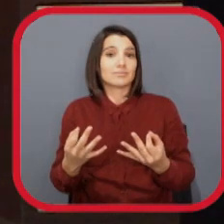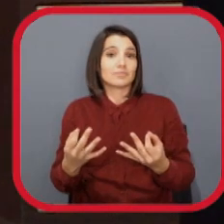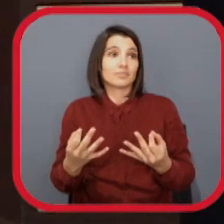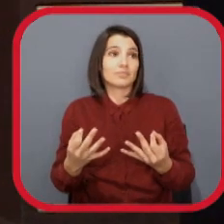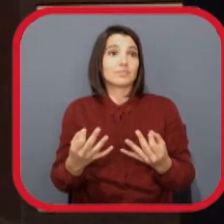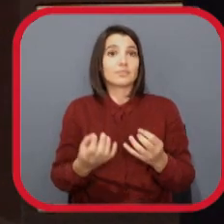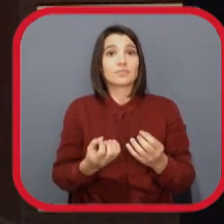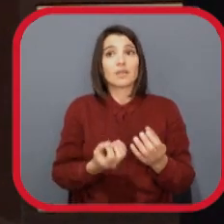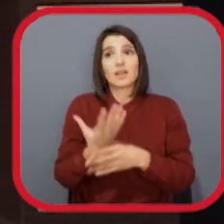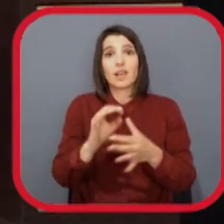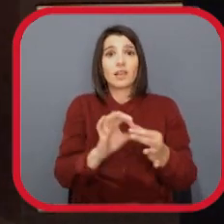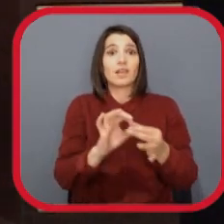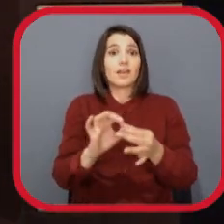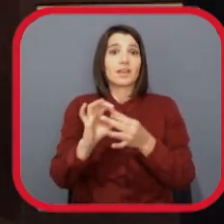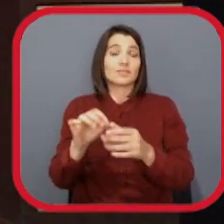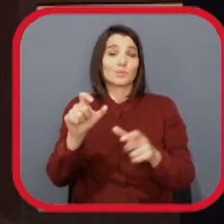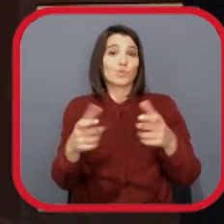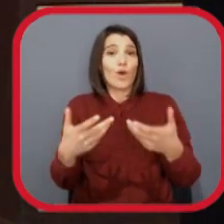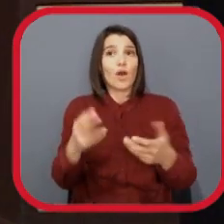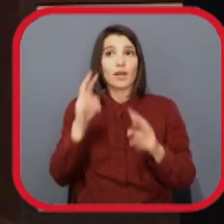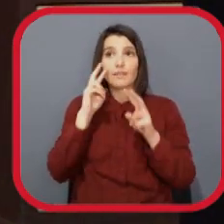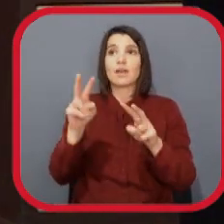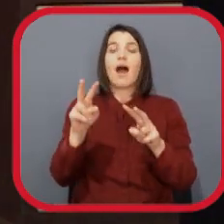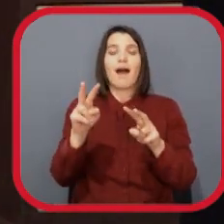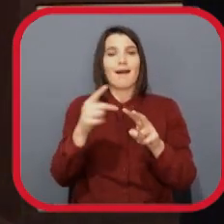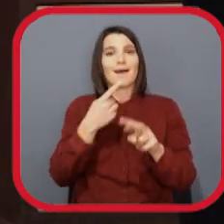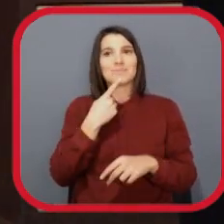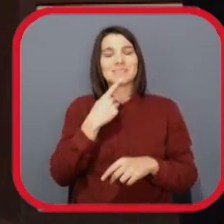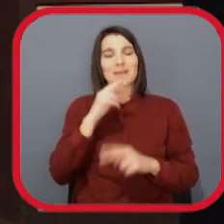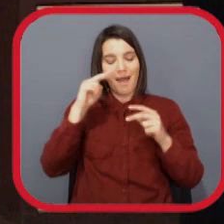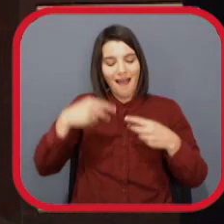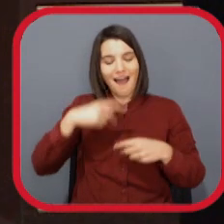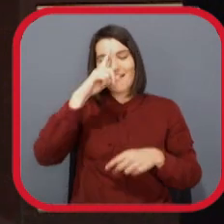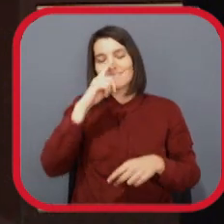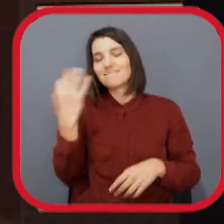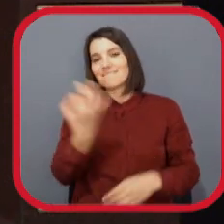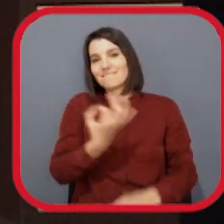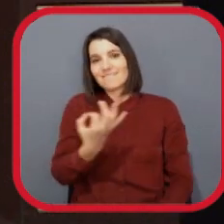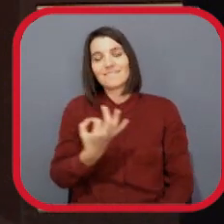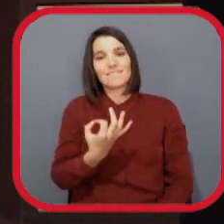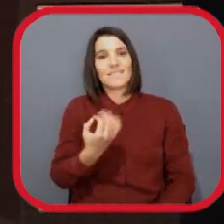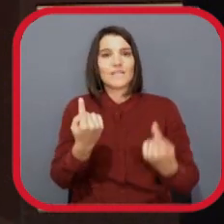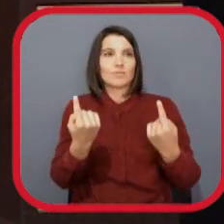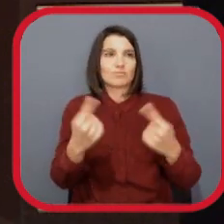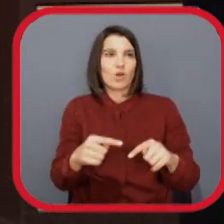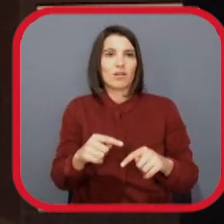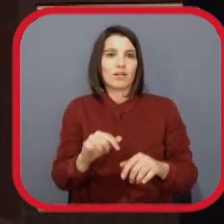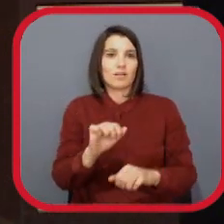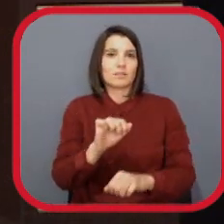existiram e criar uma ligação que o público atual perceba e que se identifique e não seja um